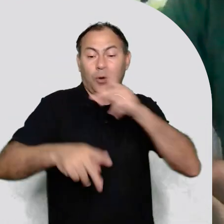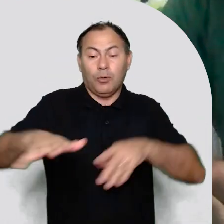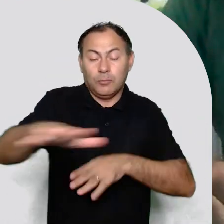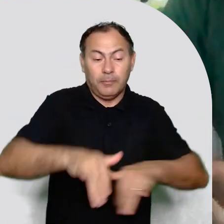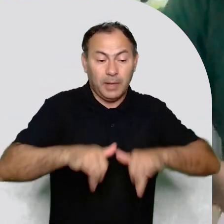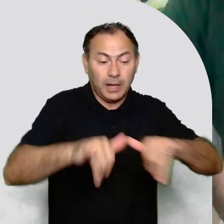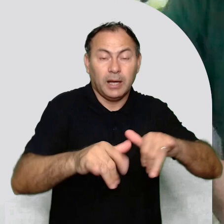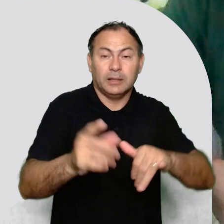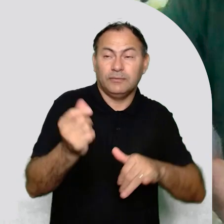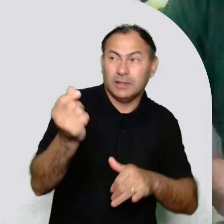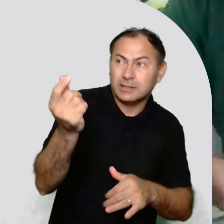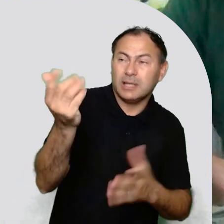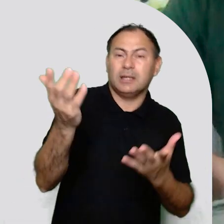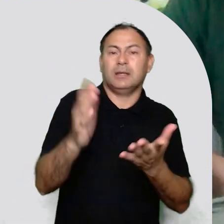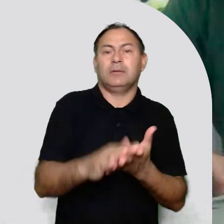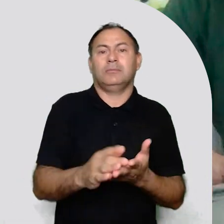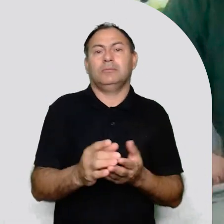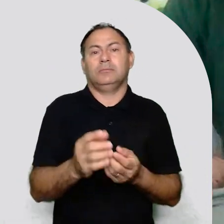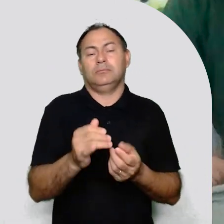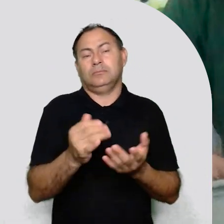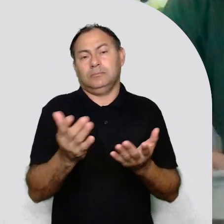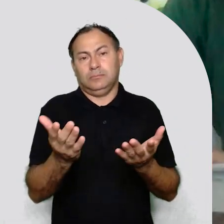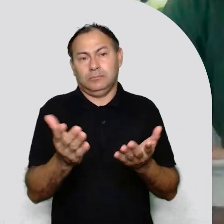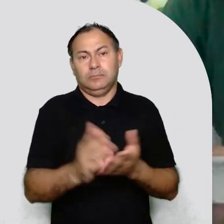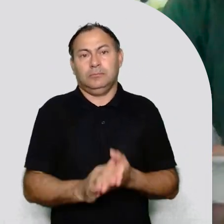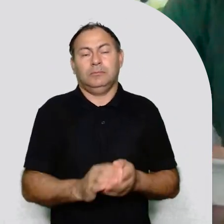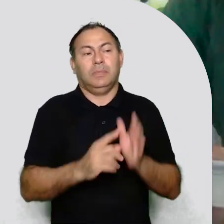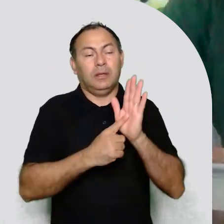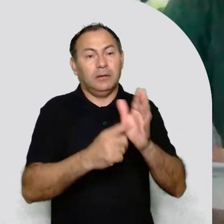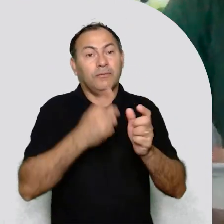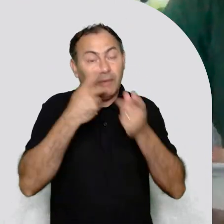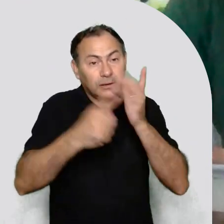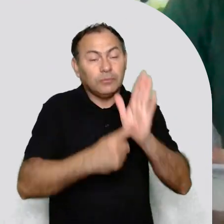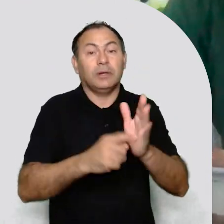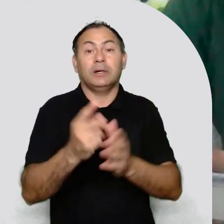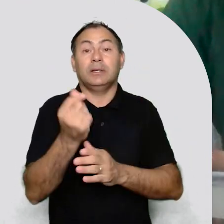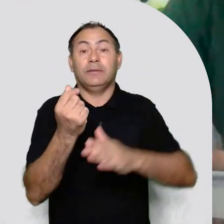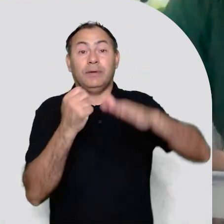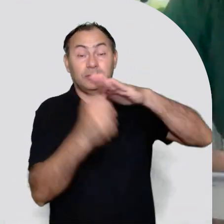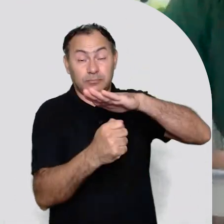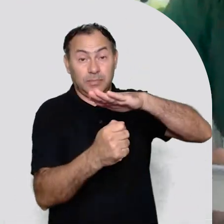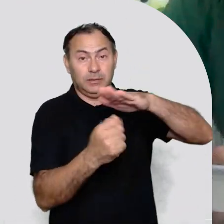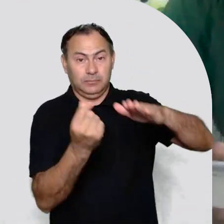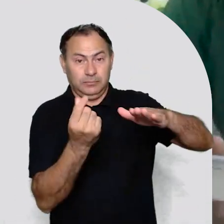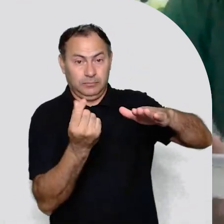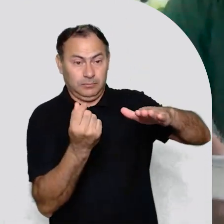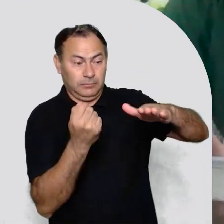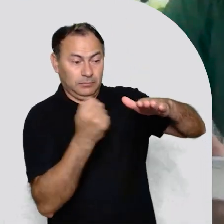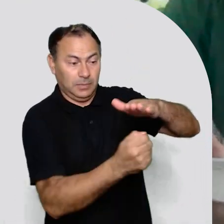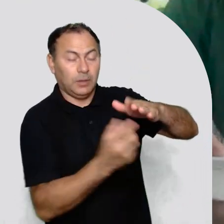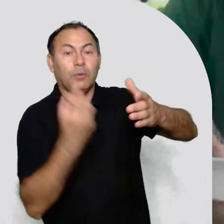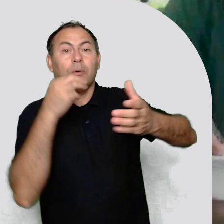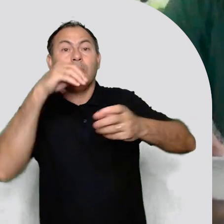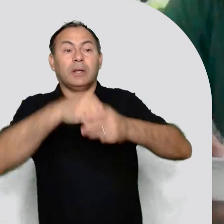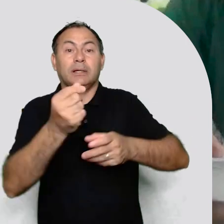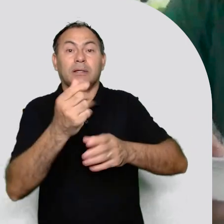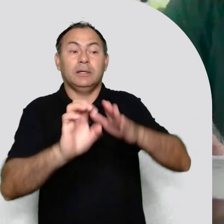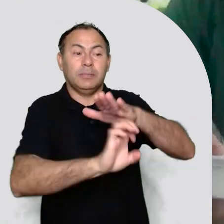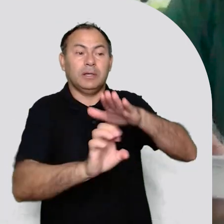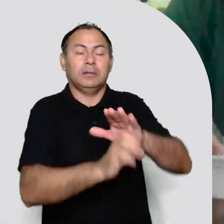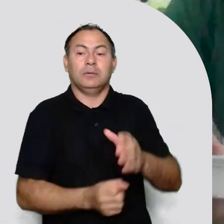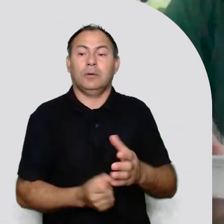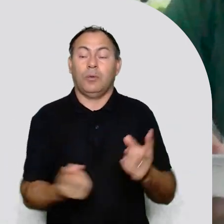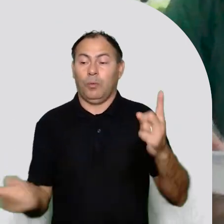nos mercados financeiros, né, uma coisa que é indicada, investimentos que vão aplicar esse dinheiro em empresas que